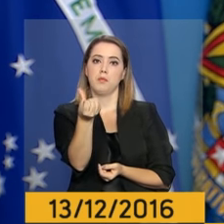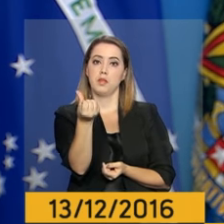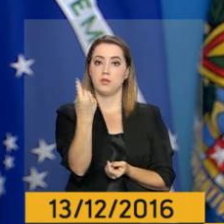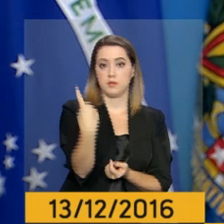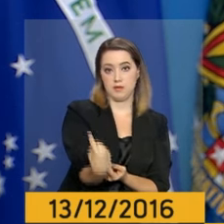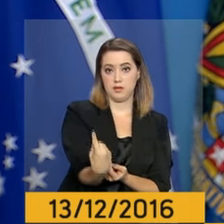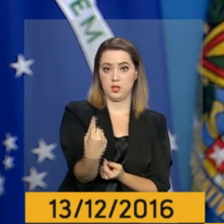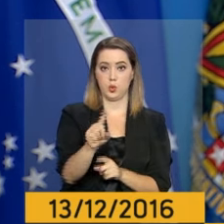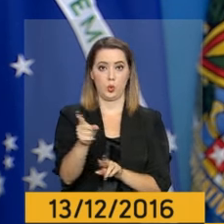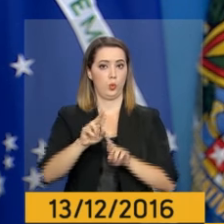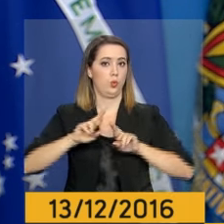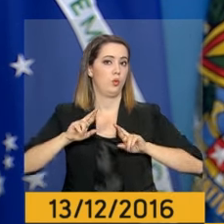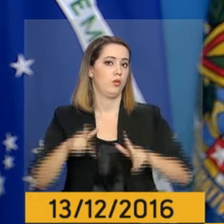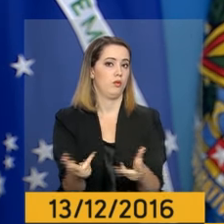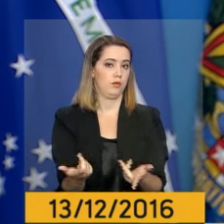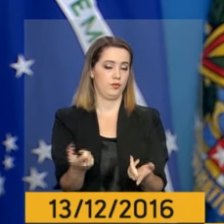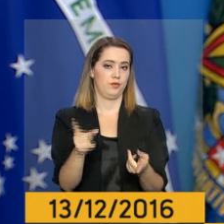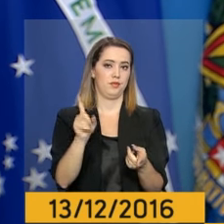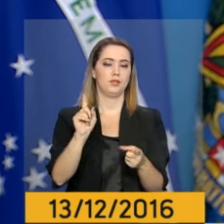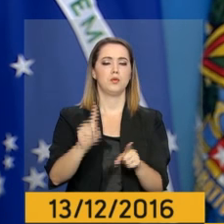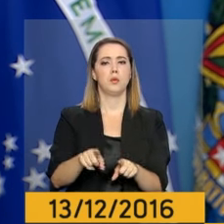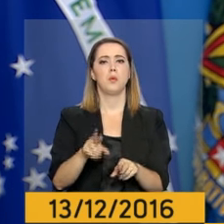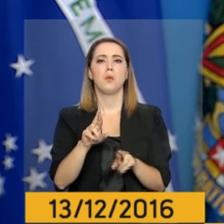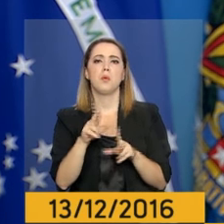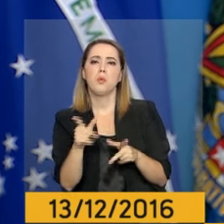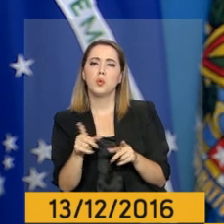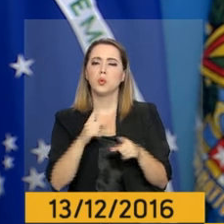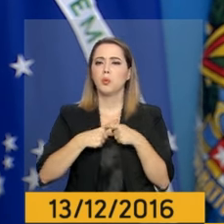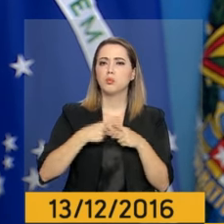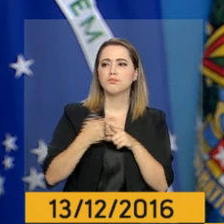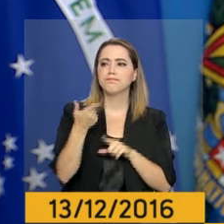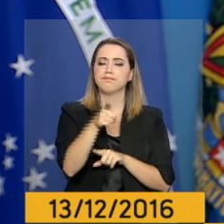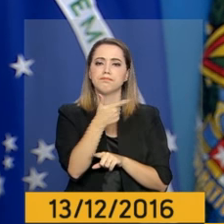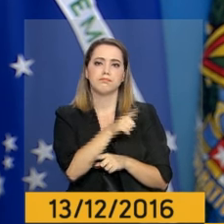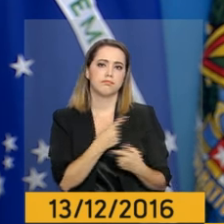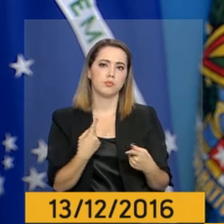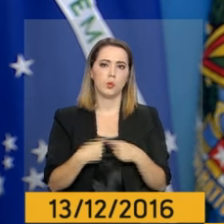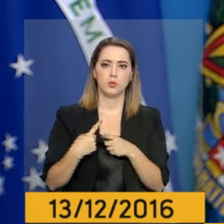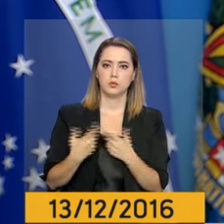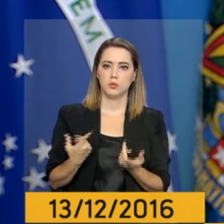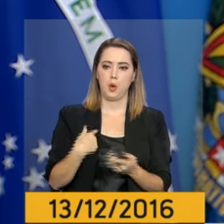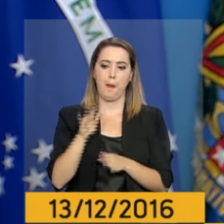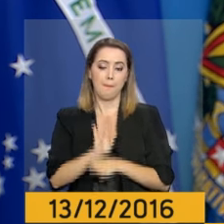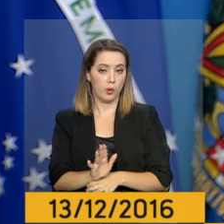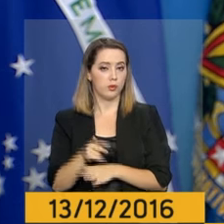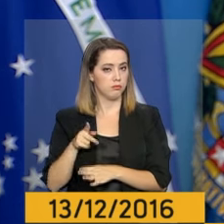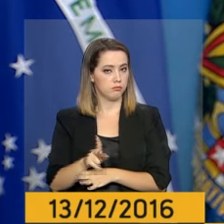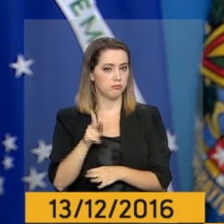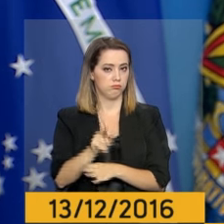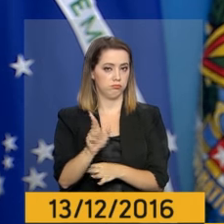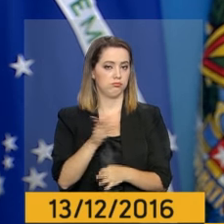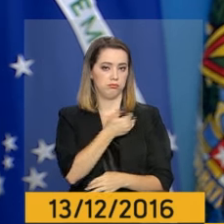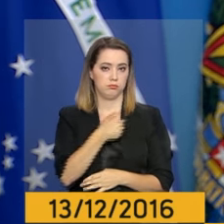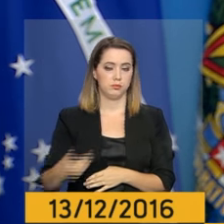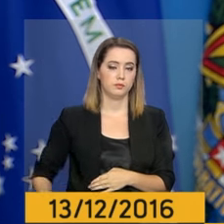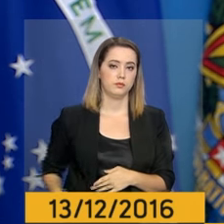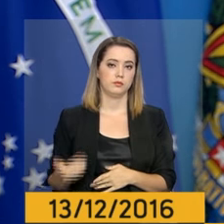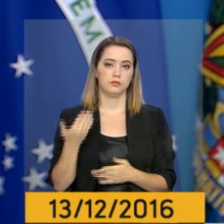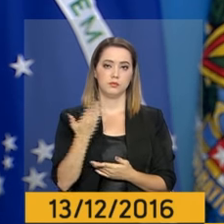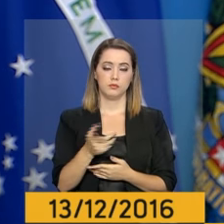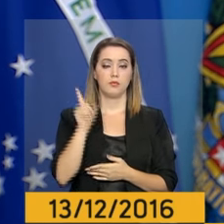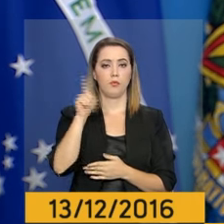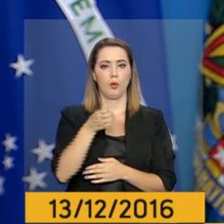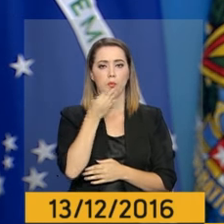não mudou tão acentuadamente, né? Mudou por outras razões que não apoio ou não ao governo.